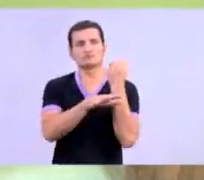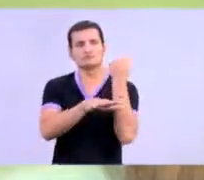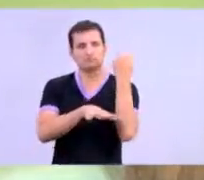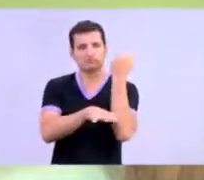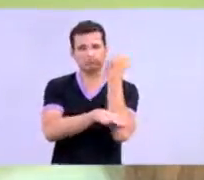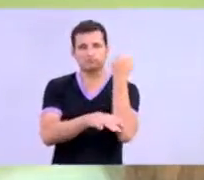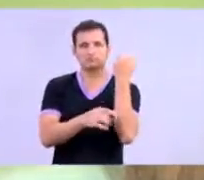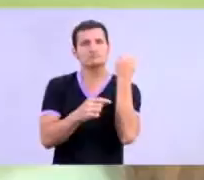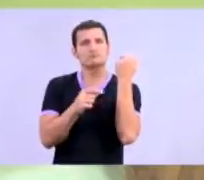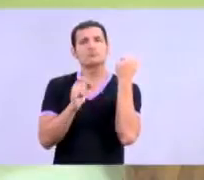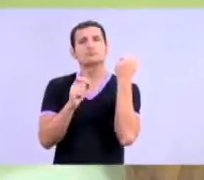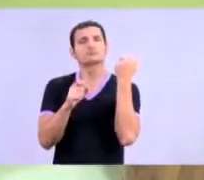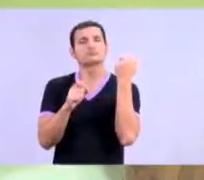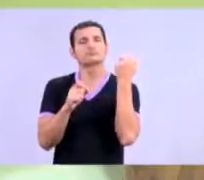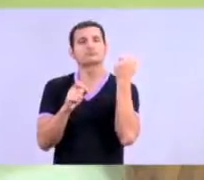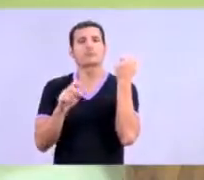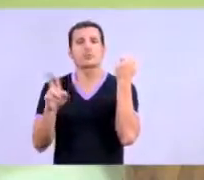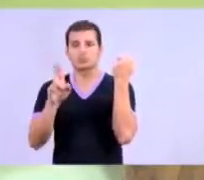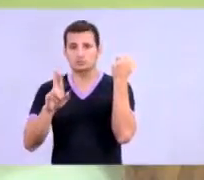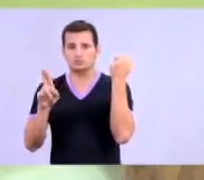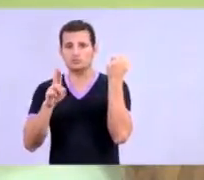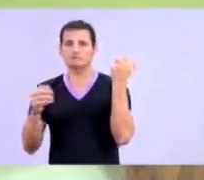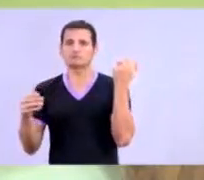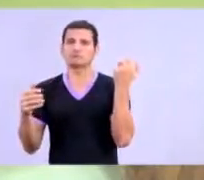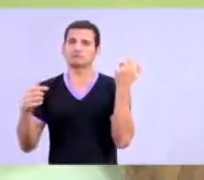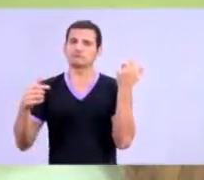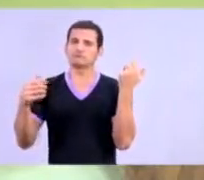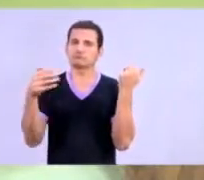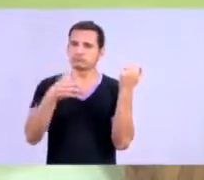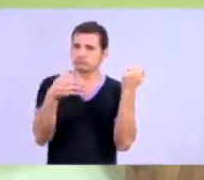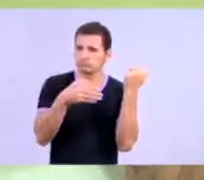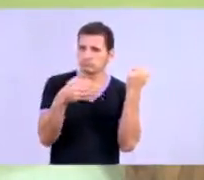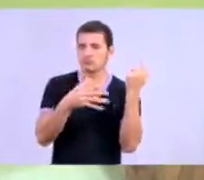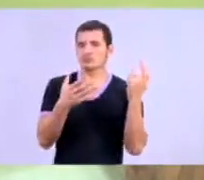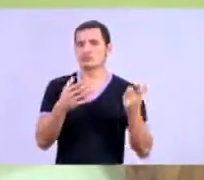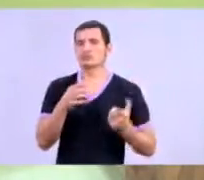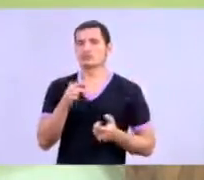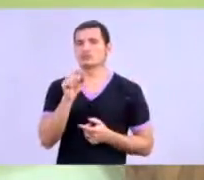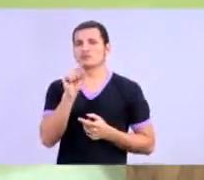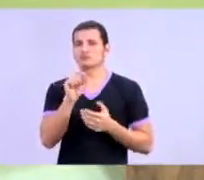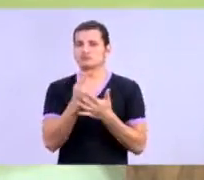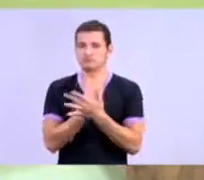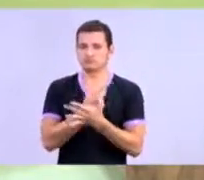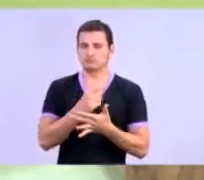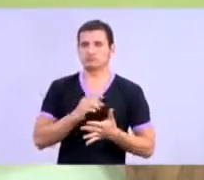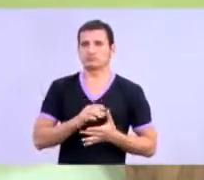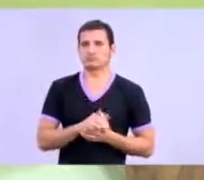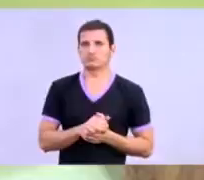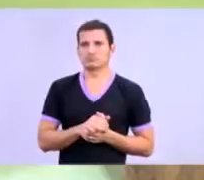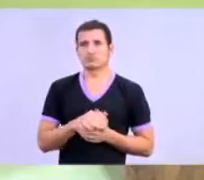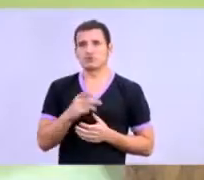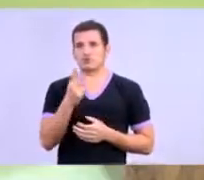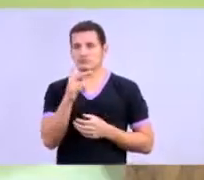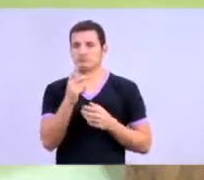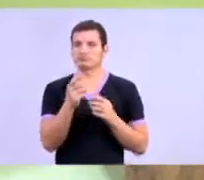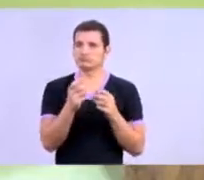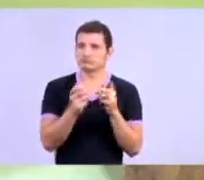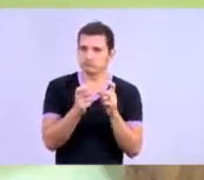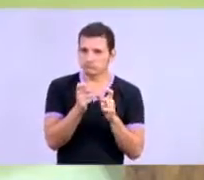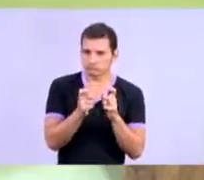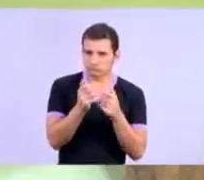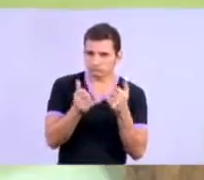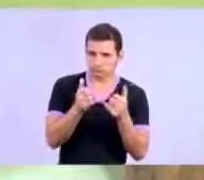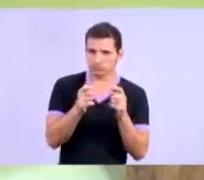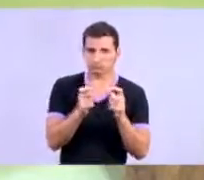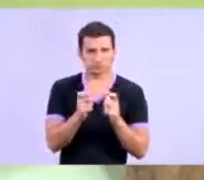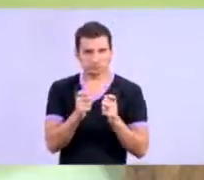atendem aos usuários. Então veja bem, o que acontece? Você, nesses jogos online, tem uma coisa